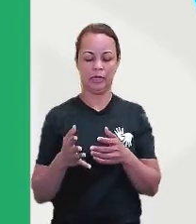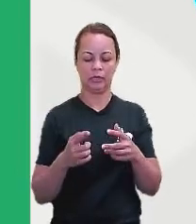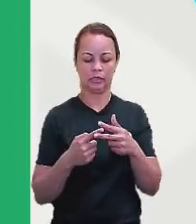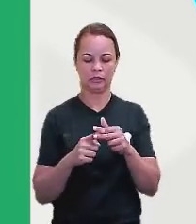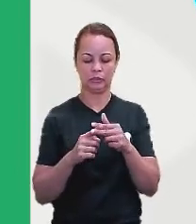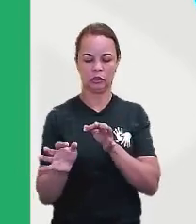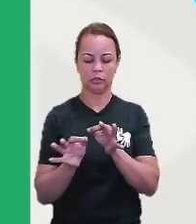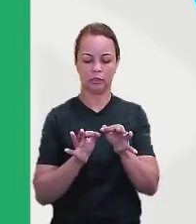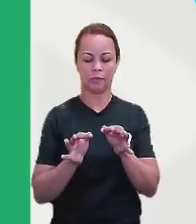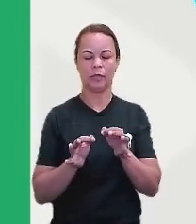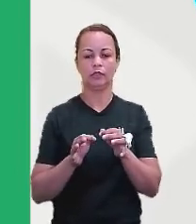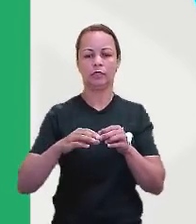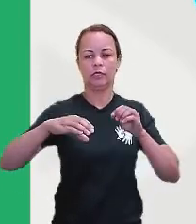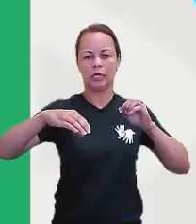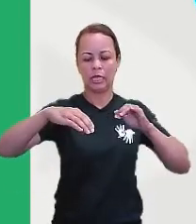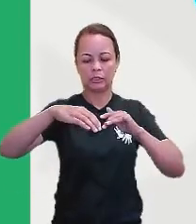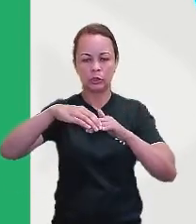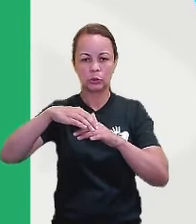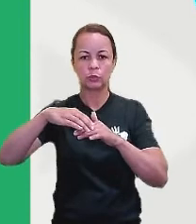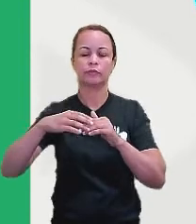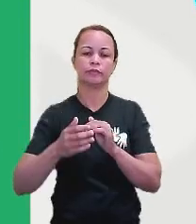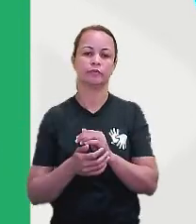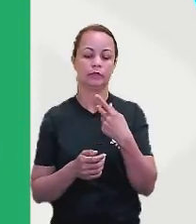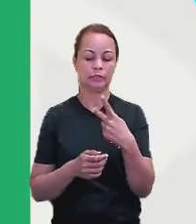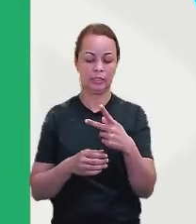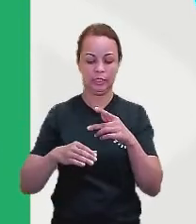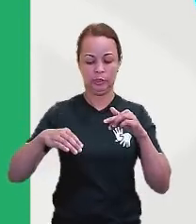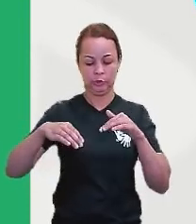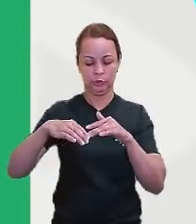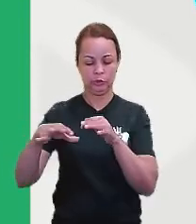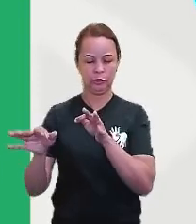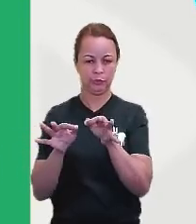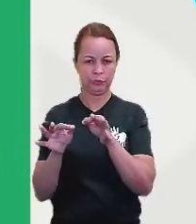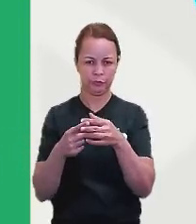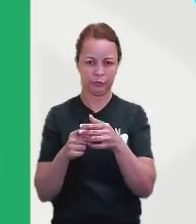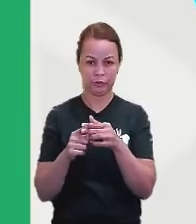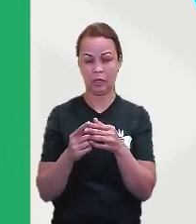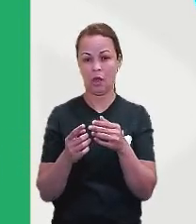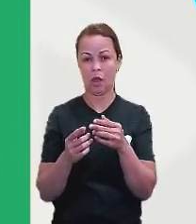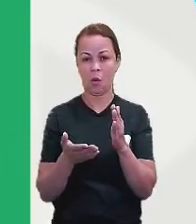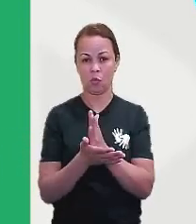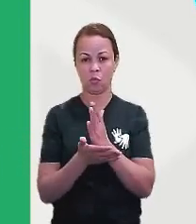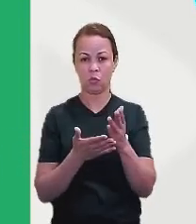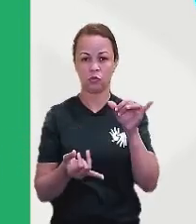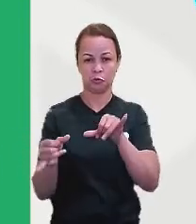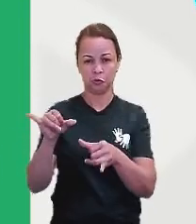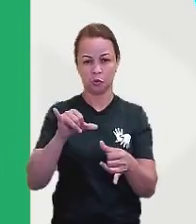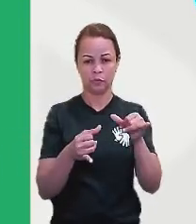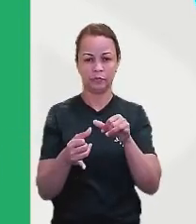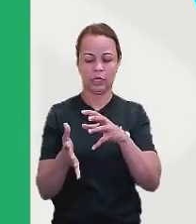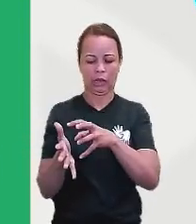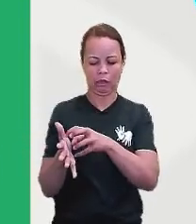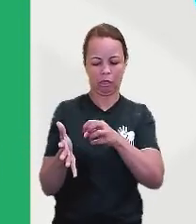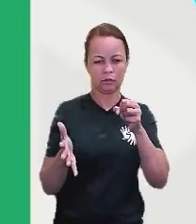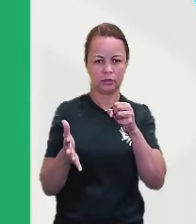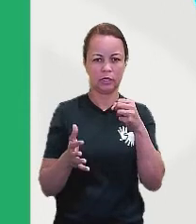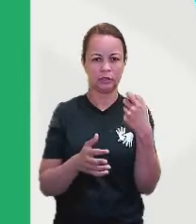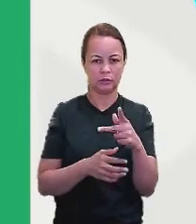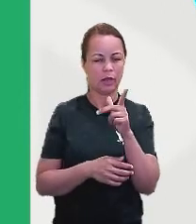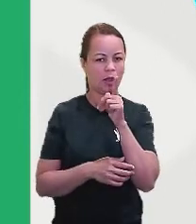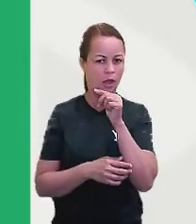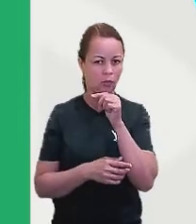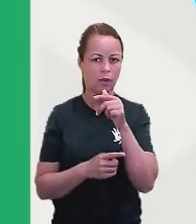esgoto, ele então tratado, tá certo? Alguns componentes químicos, eles são retirados da água, essa água